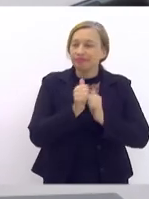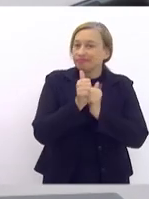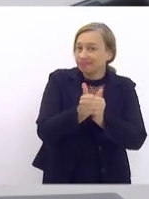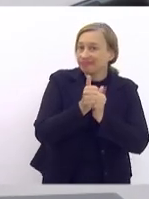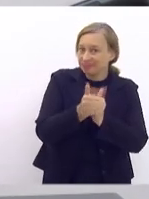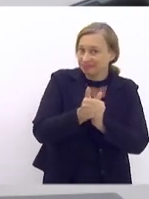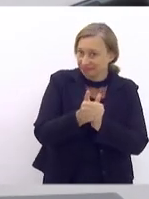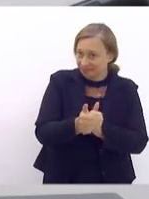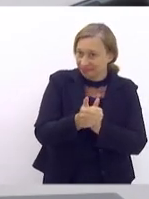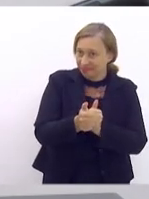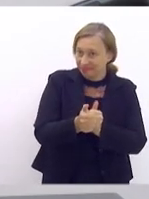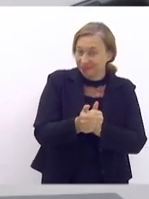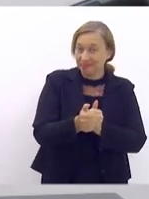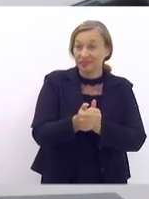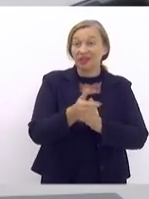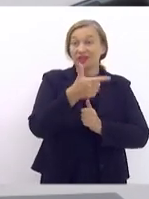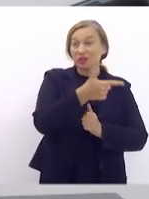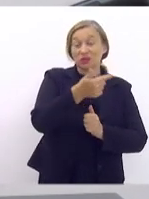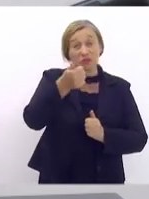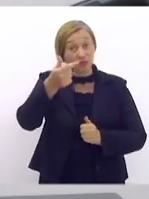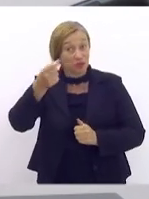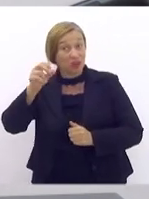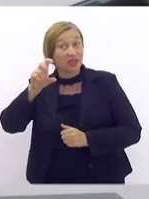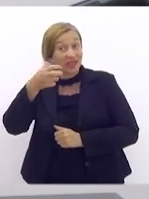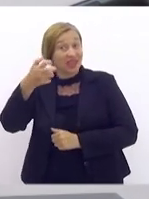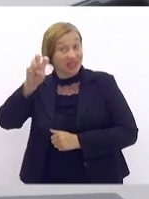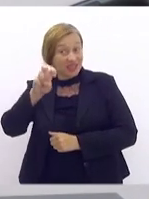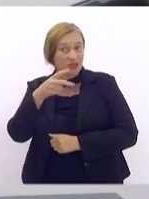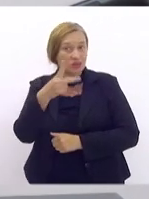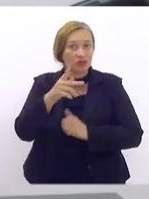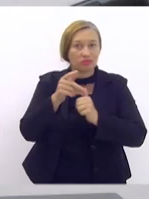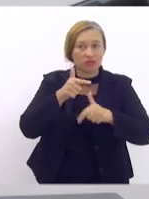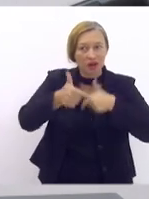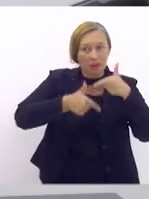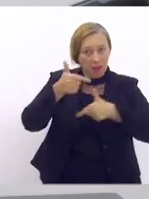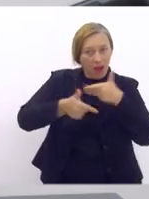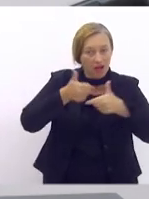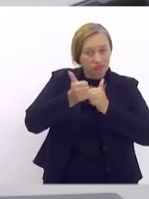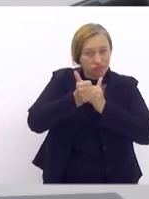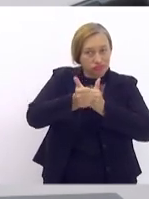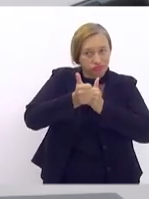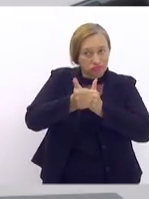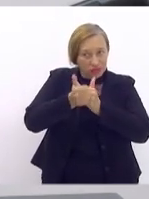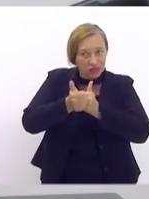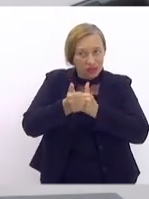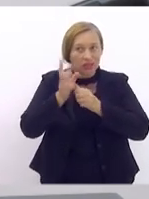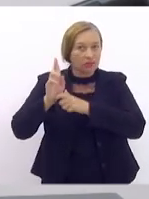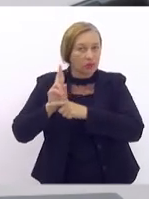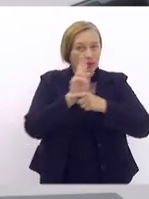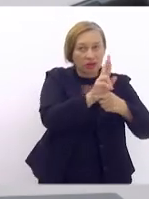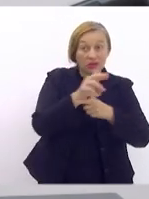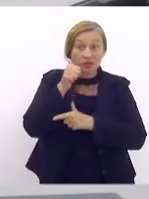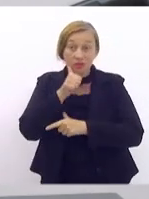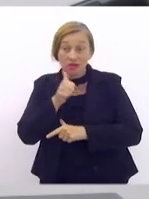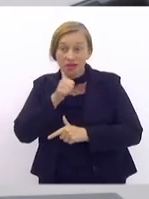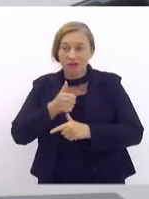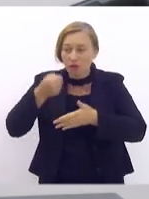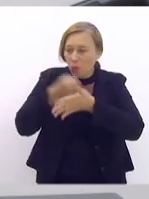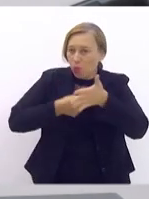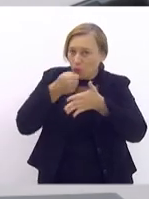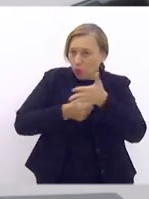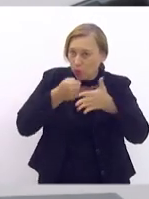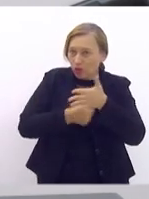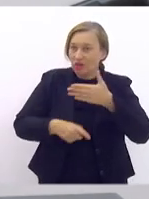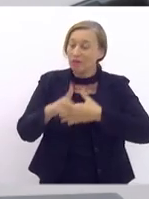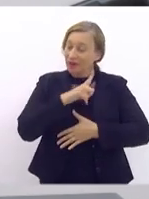acompanha, vem acompanhando muito, desde 2015, o primeiro mandato, a gente acompanha muito a Procuradoria da Mulher e vem lutando